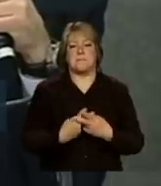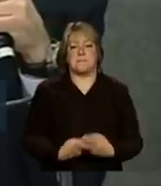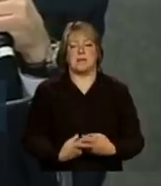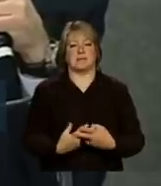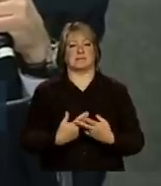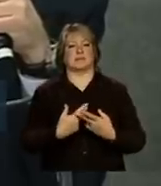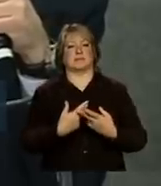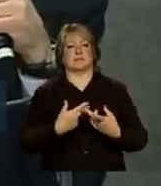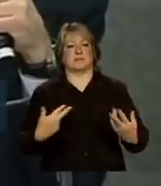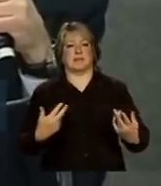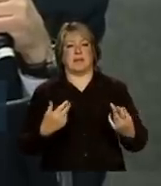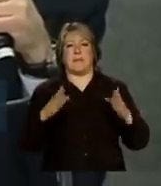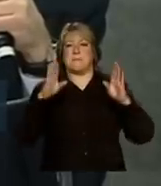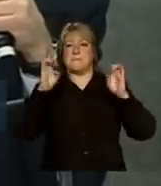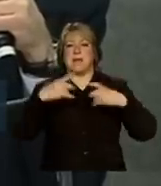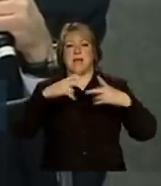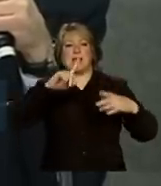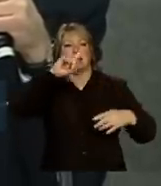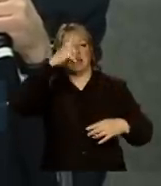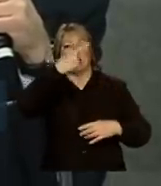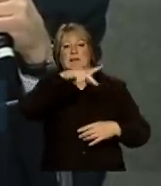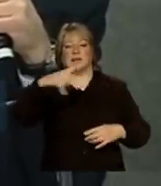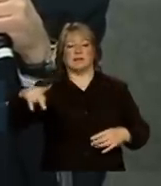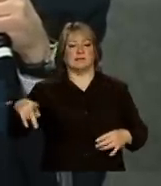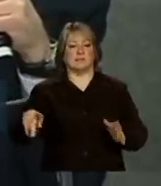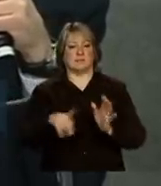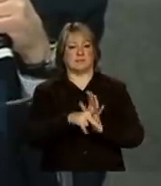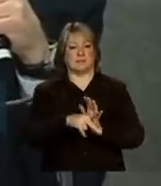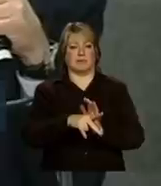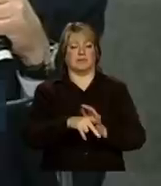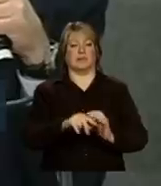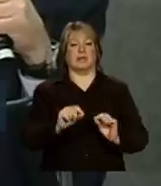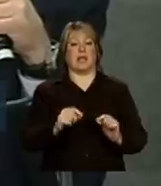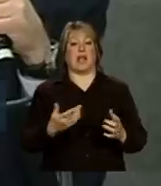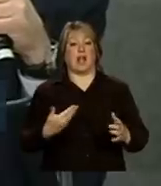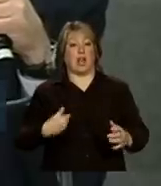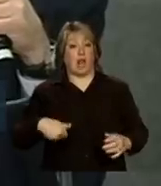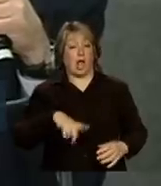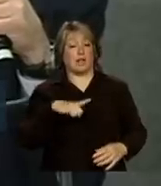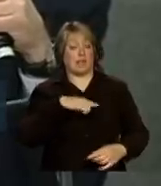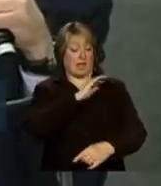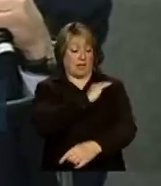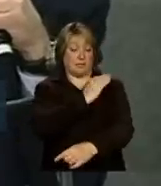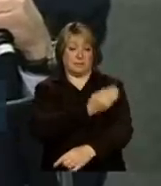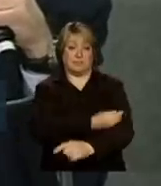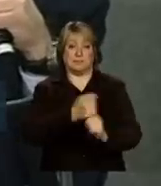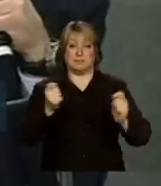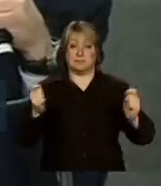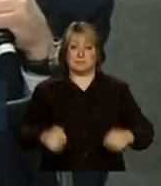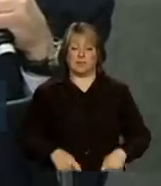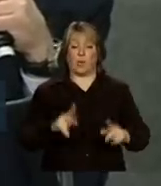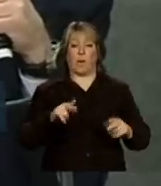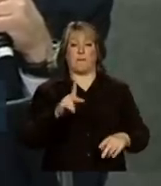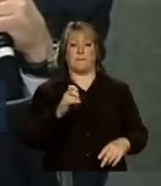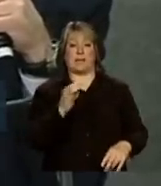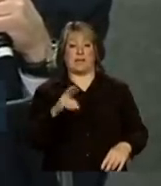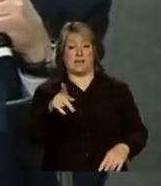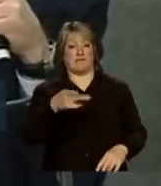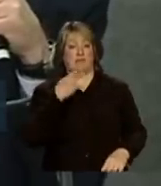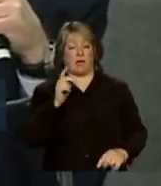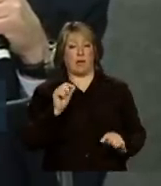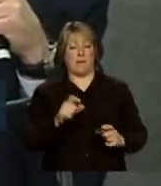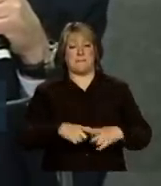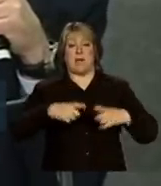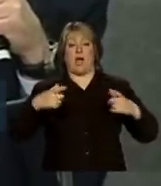eh riquezas naturais etc né O problema é nós temos competência né que nem o Piter druca diz ali né a